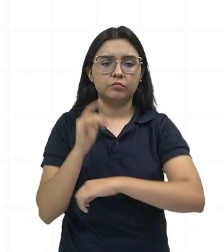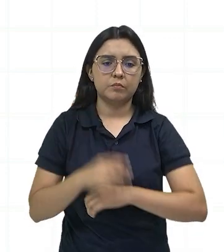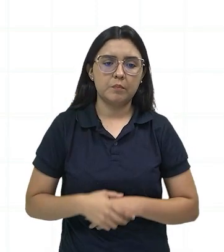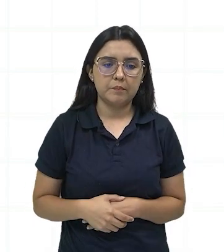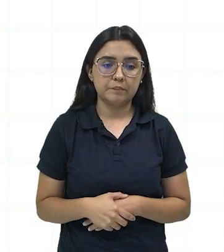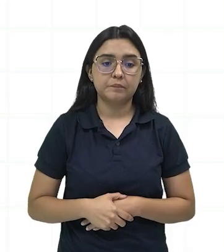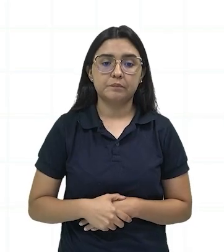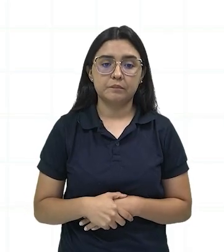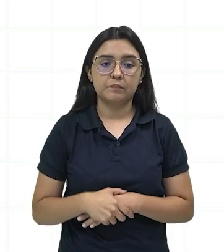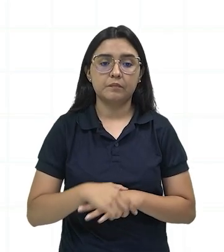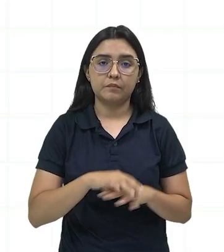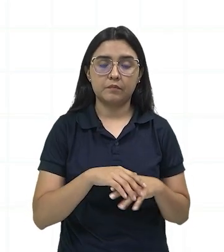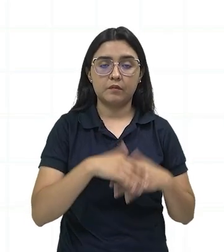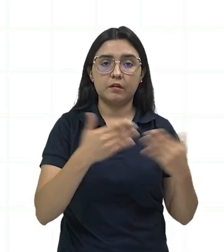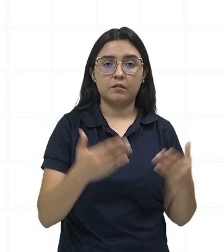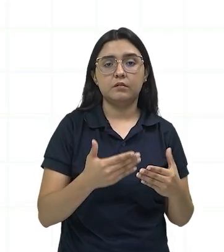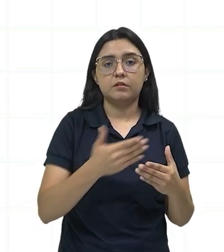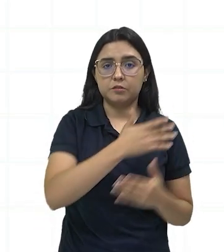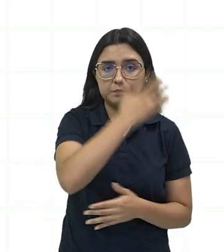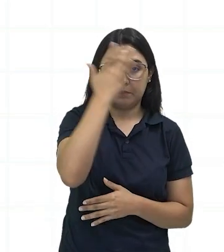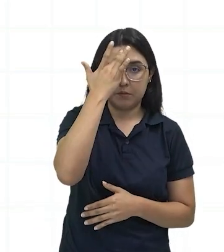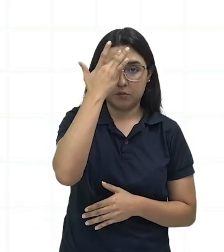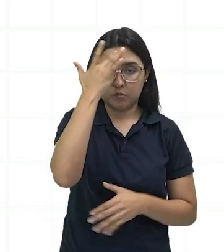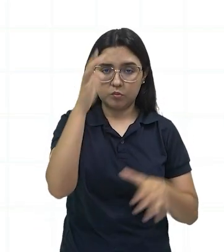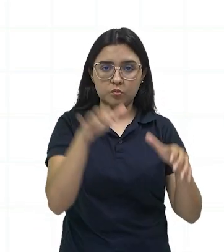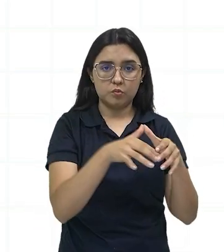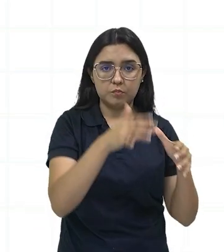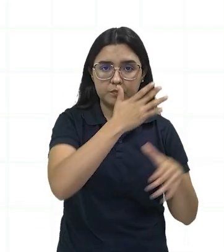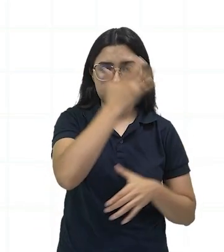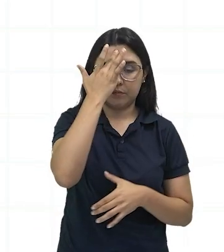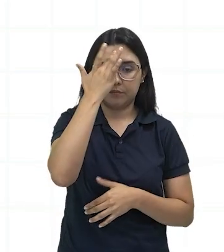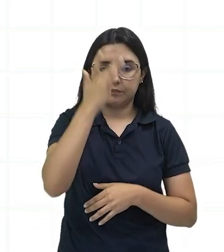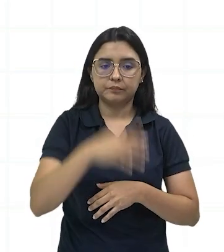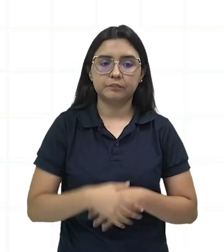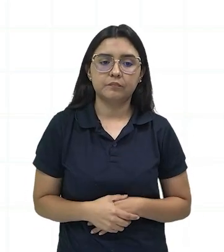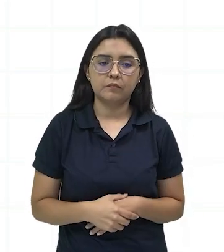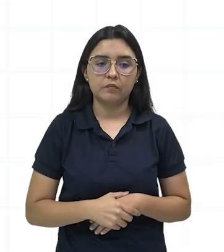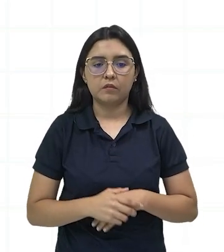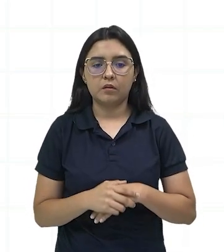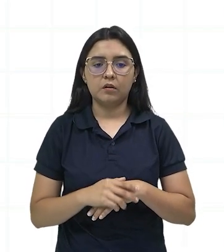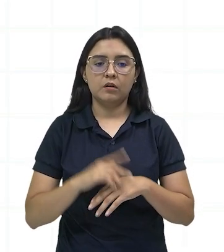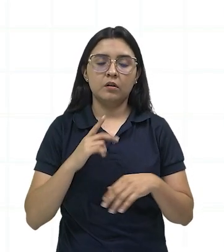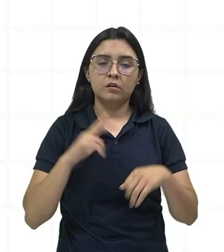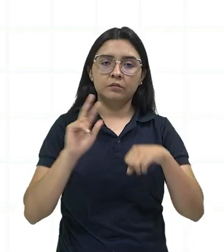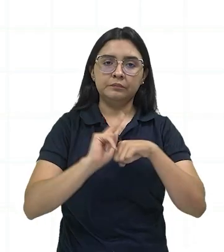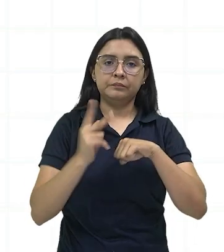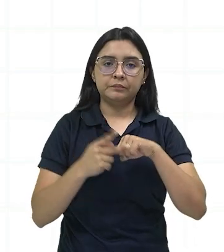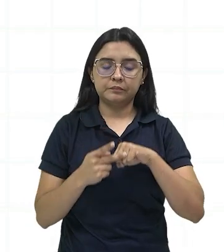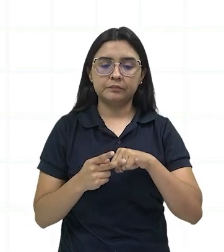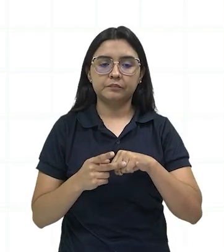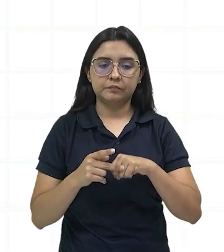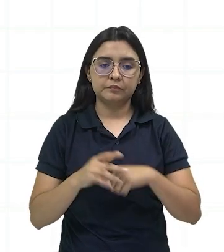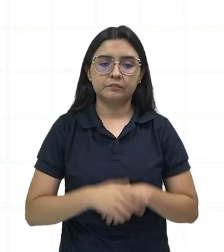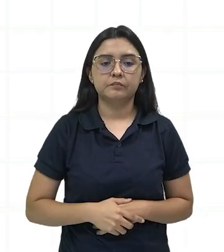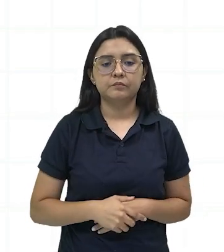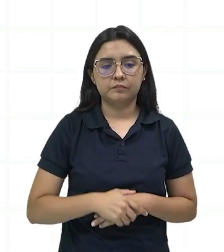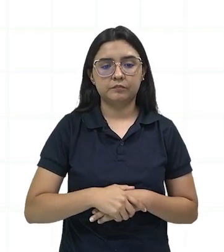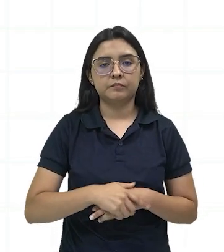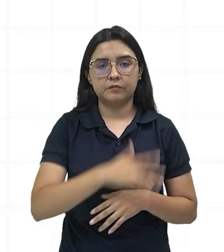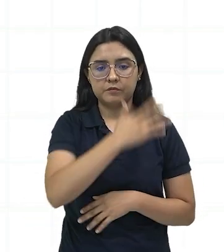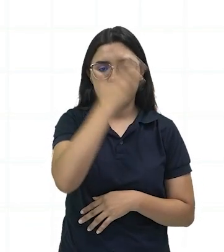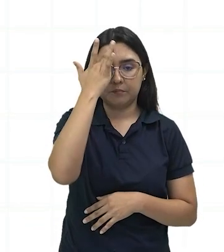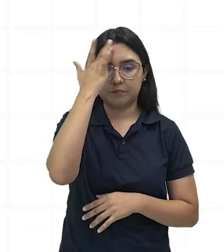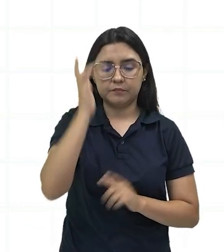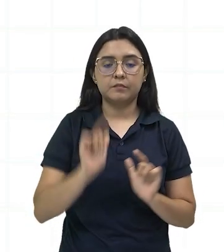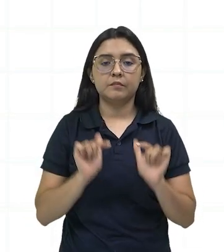ambiente? As pessoas. Sujeito, predicado. Então, nesse exemplo, as pessoas é o sujeito, realizam a